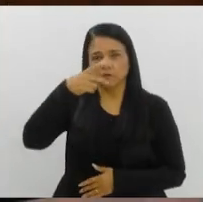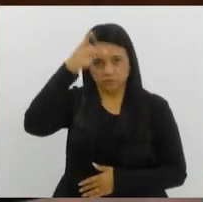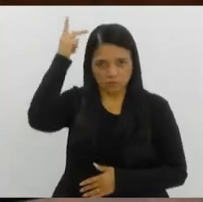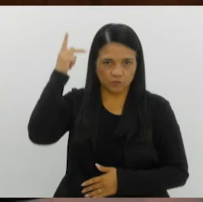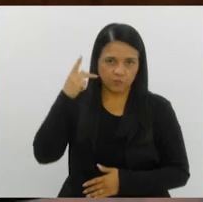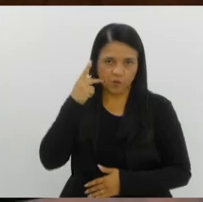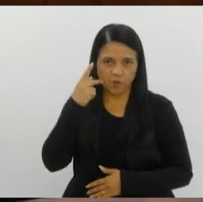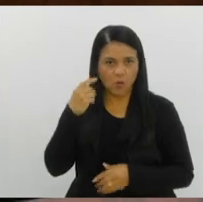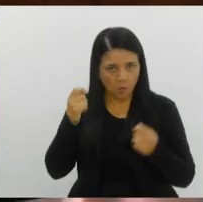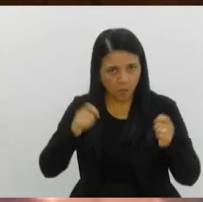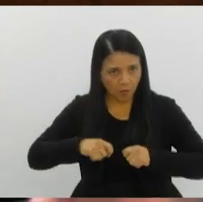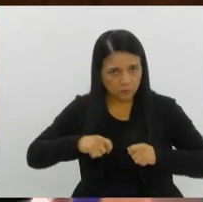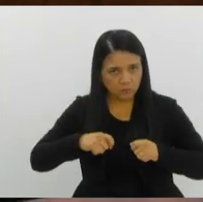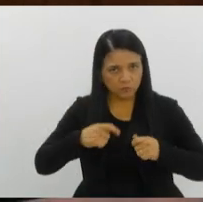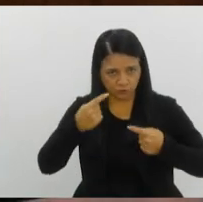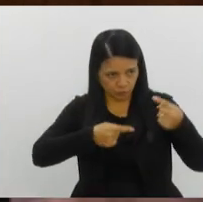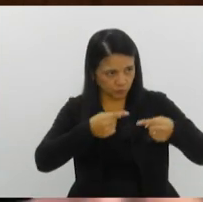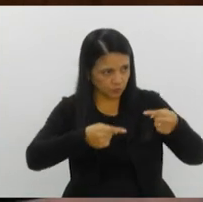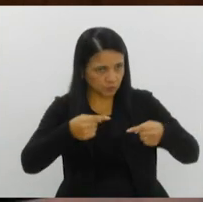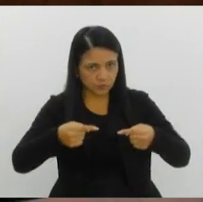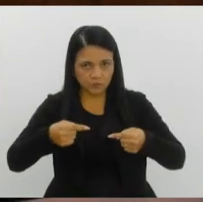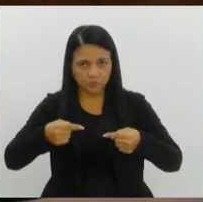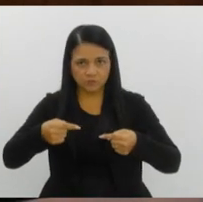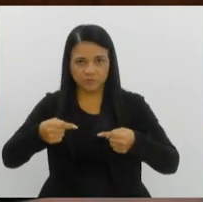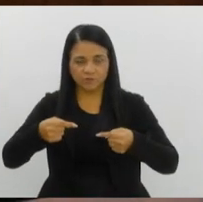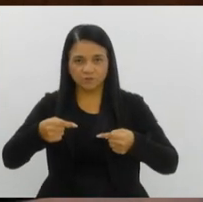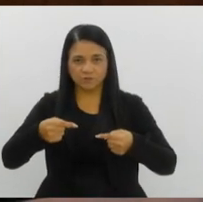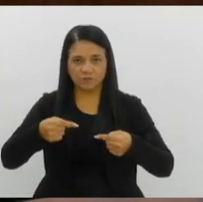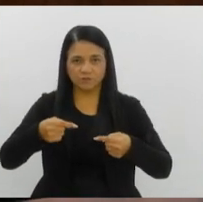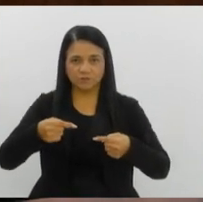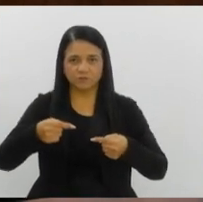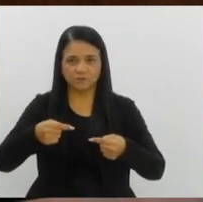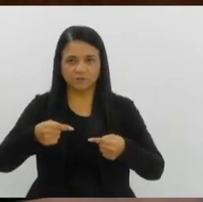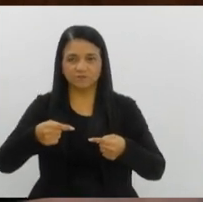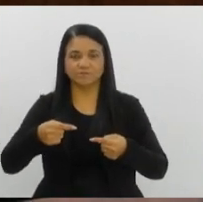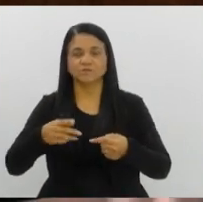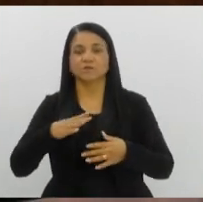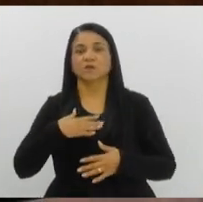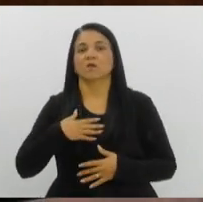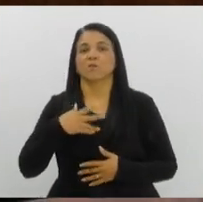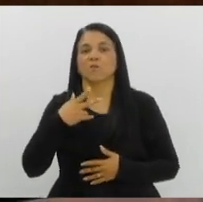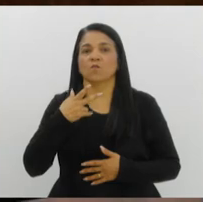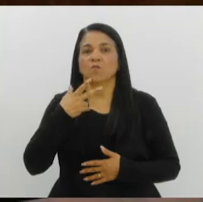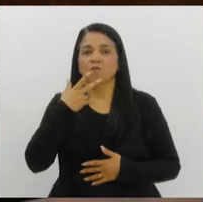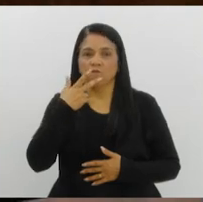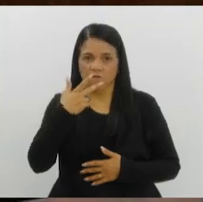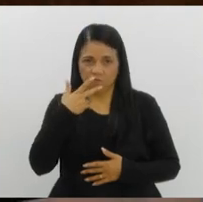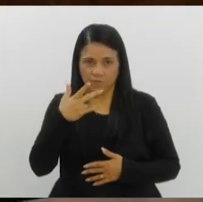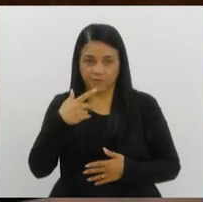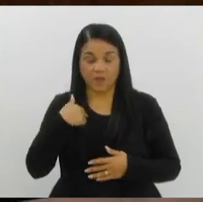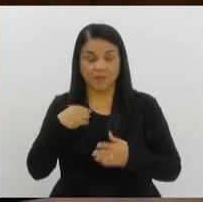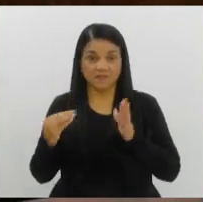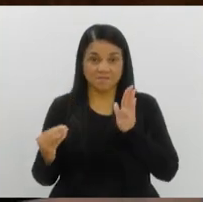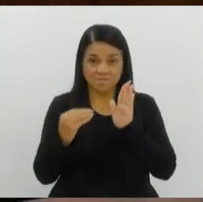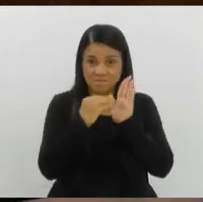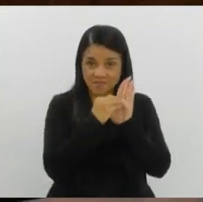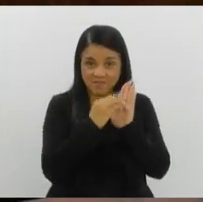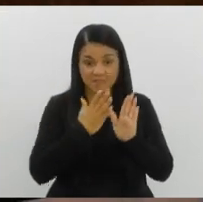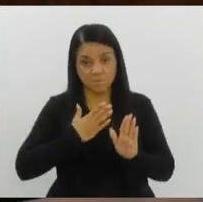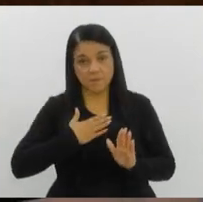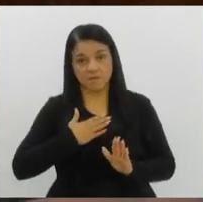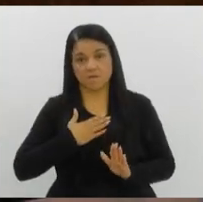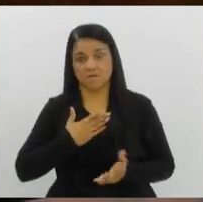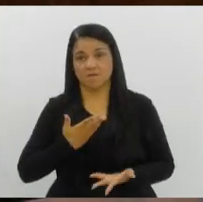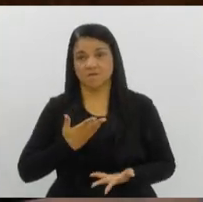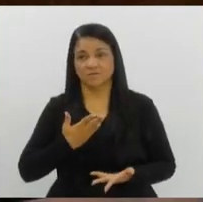posso discutir? Mas posso falar. As emendas são minhas. É que eu não